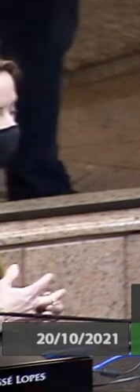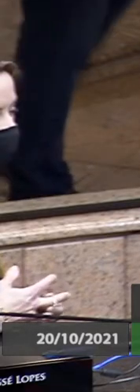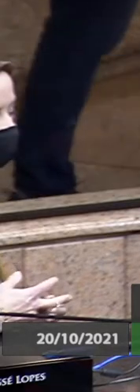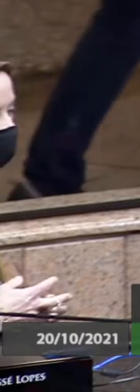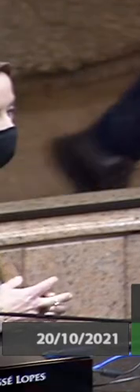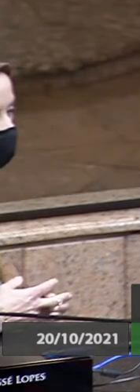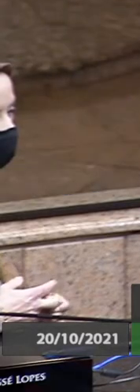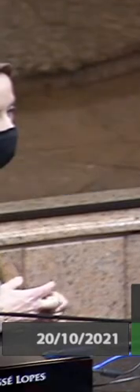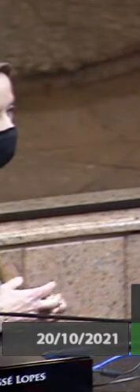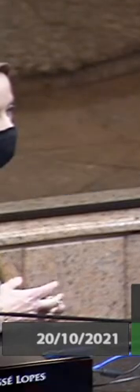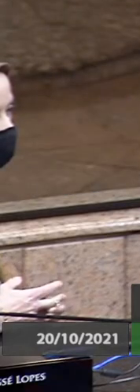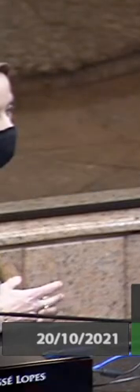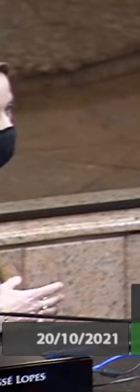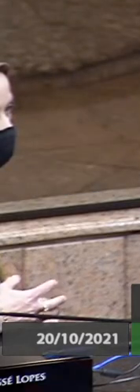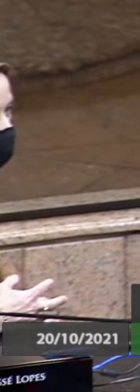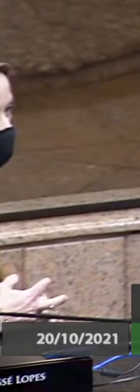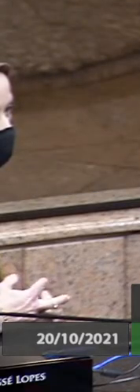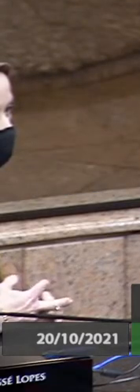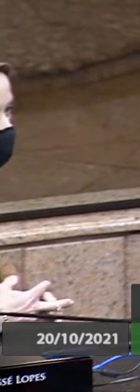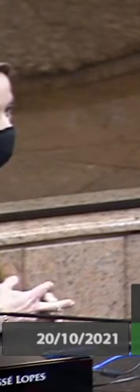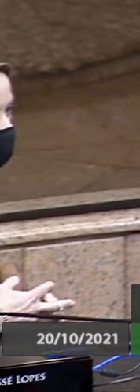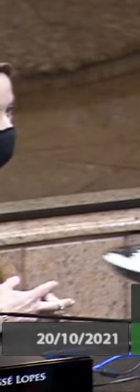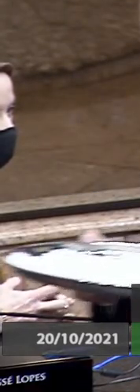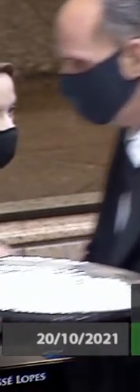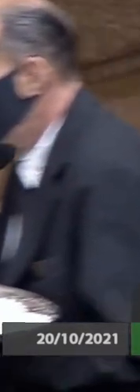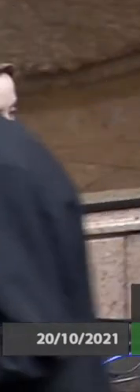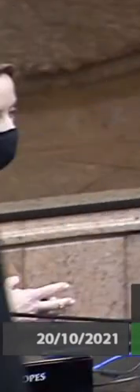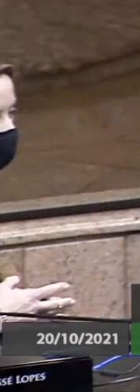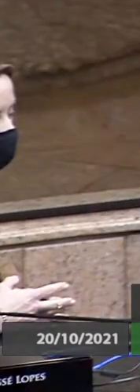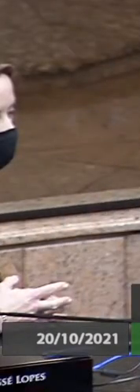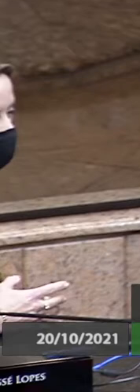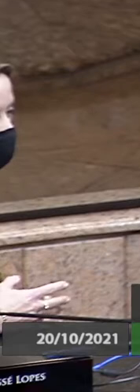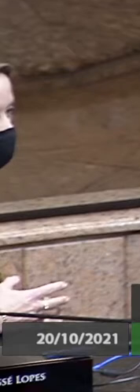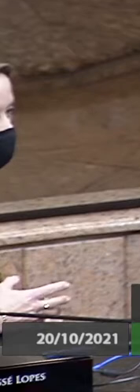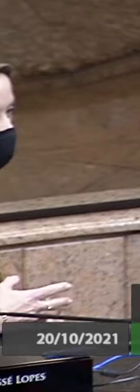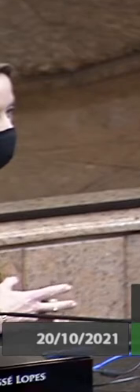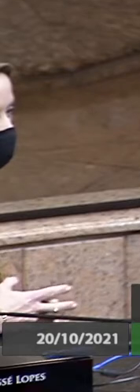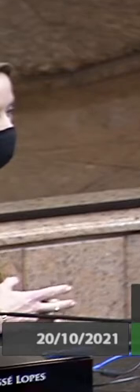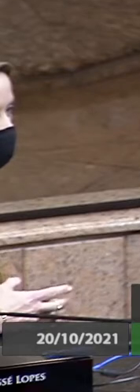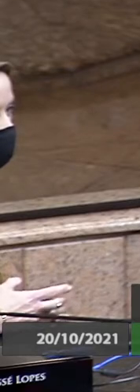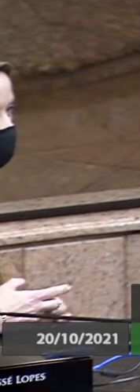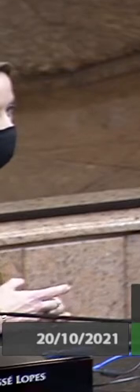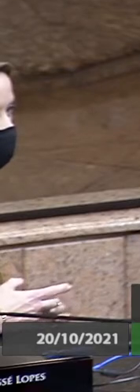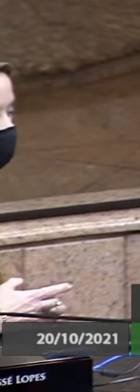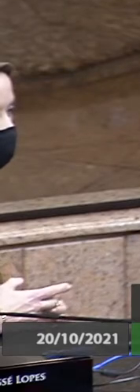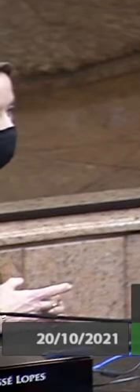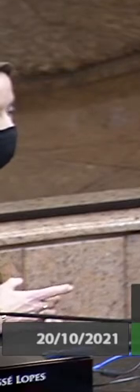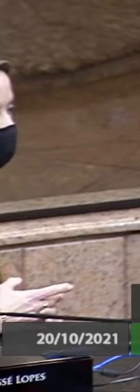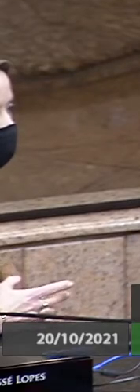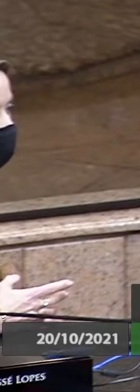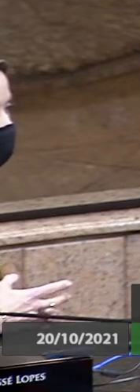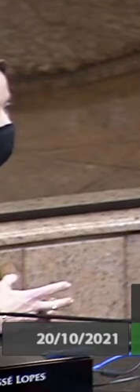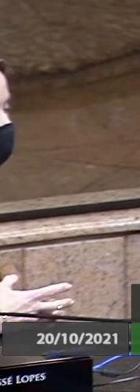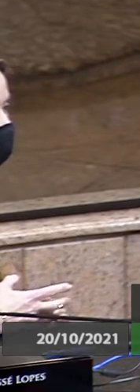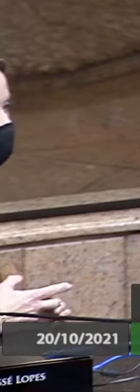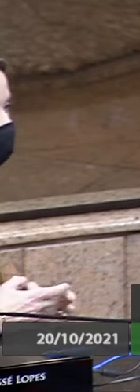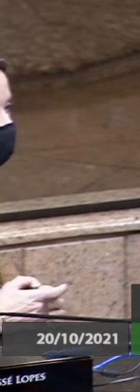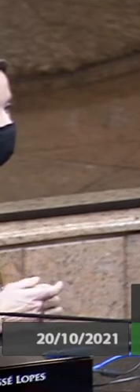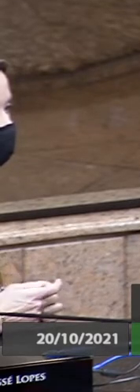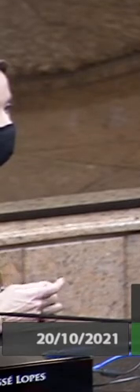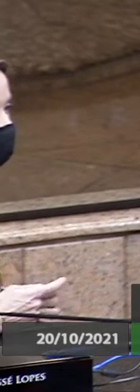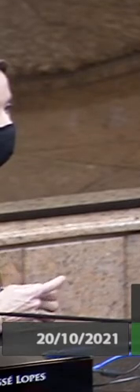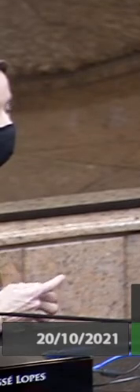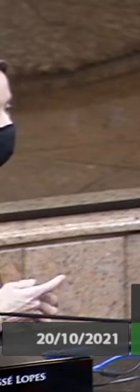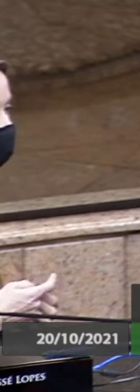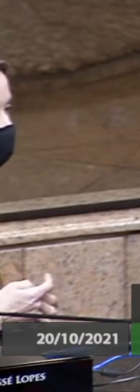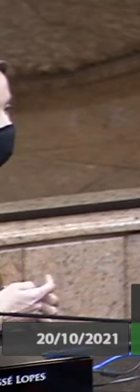cargo público, em função pública, emprego público de pessoa que responda judicialmente ou que seja condenada por crimes sexuais contra vulnerável,